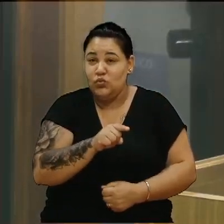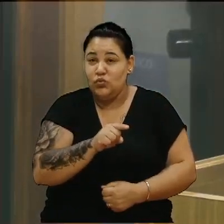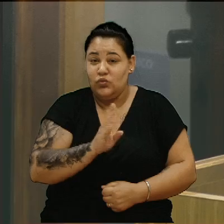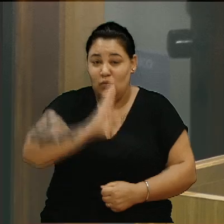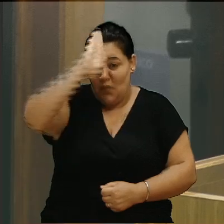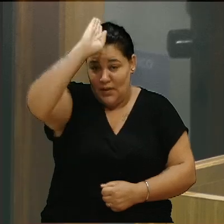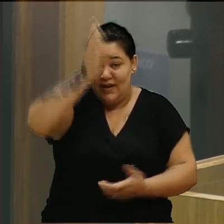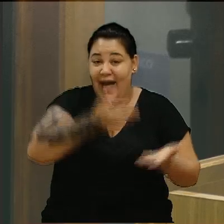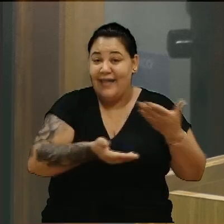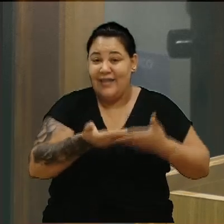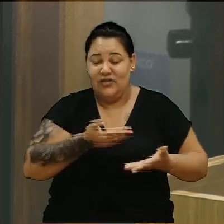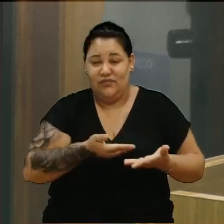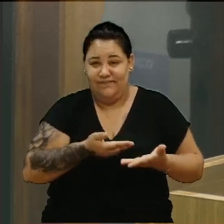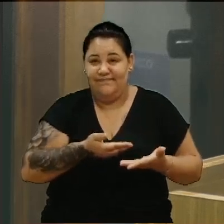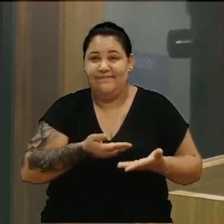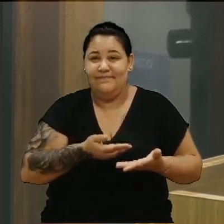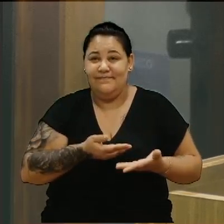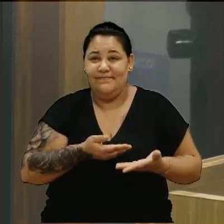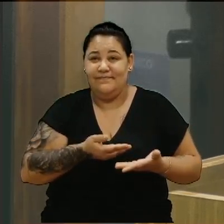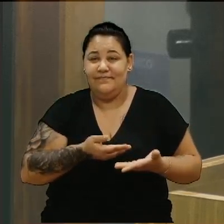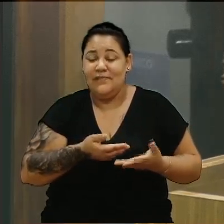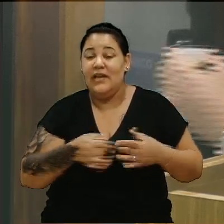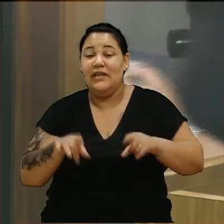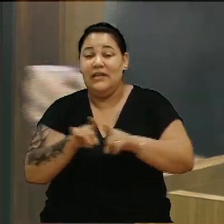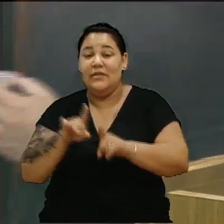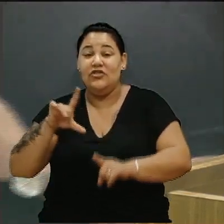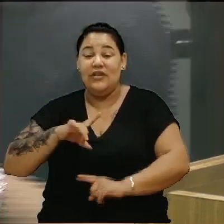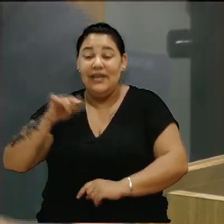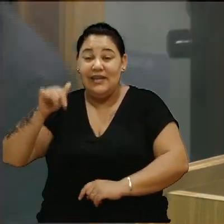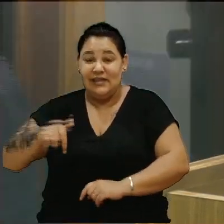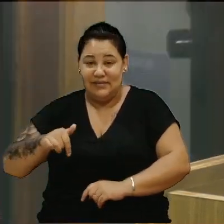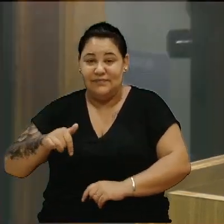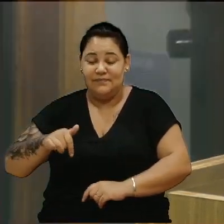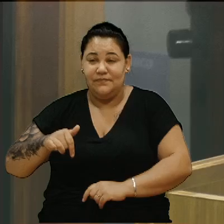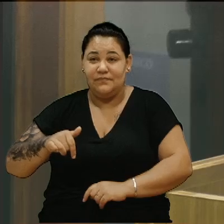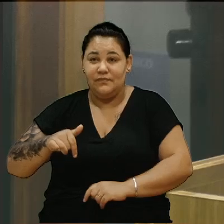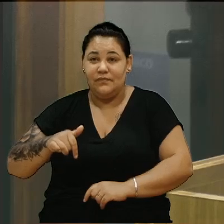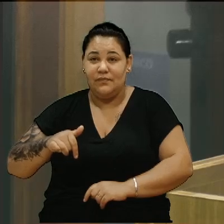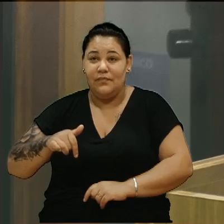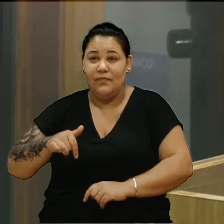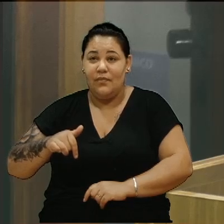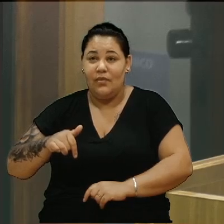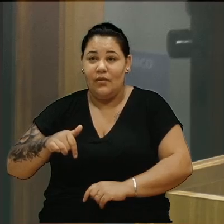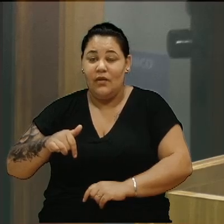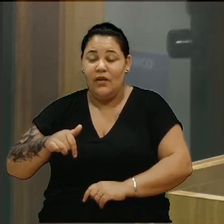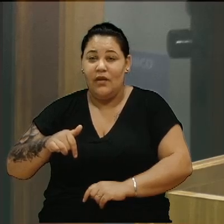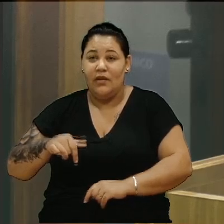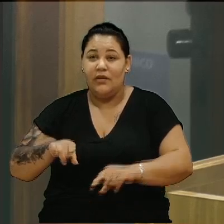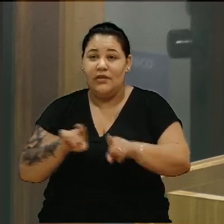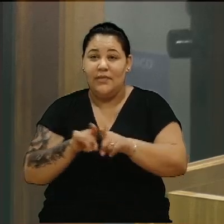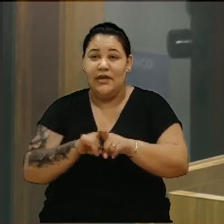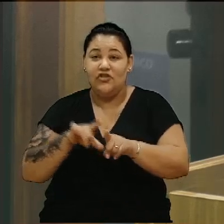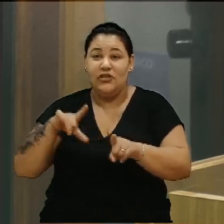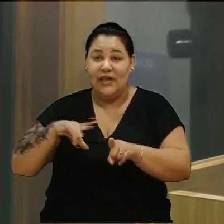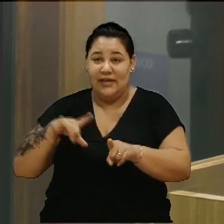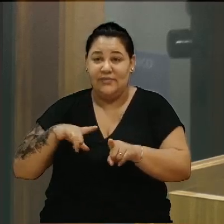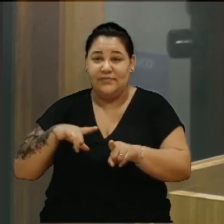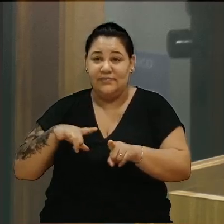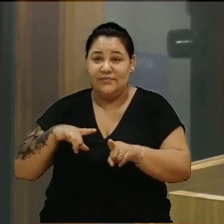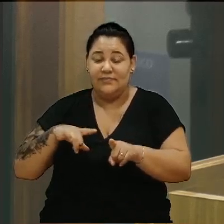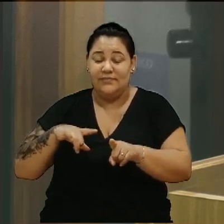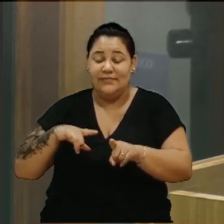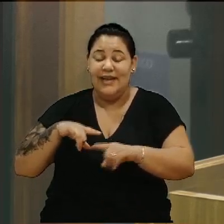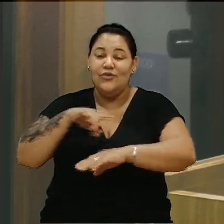aqui de Caxias atende. E nós temos aqui também uma situação complexa, que é o fato de nós termos um relevo de